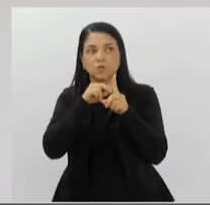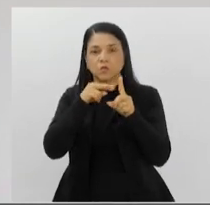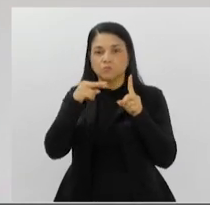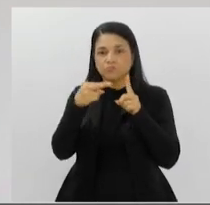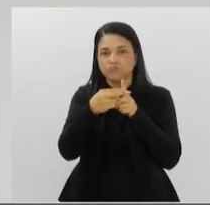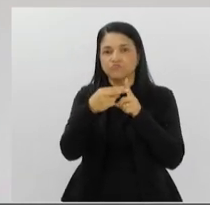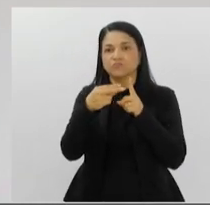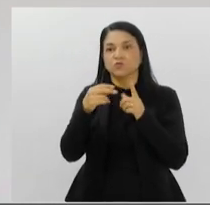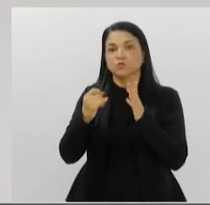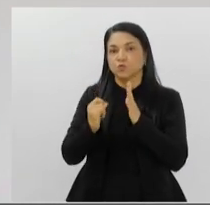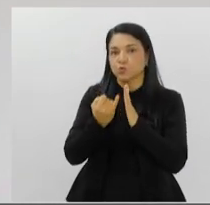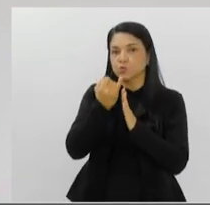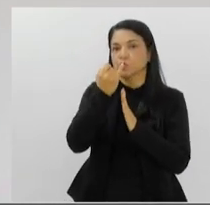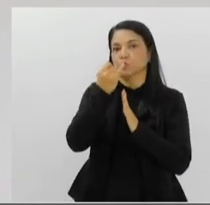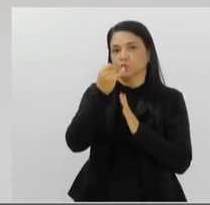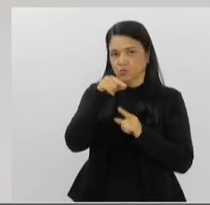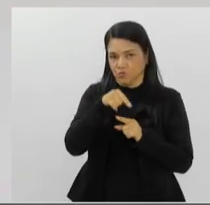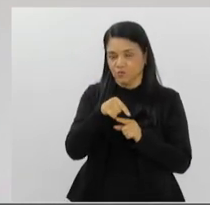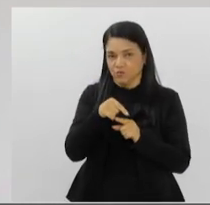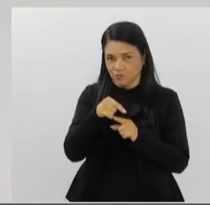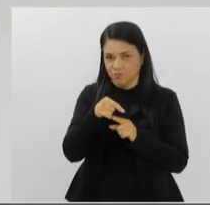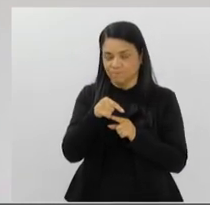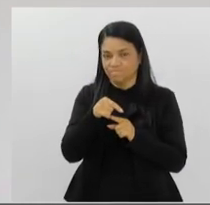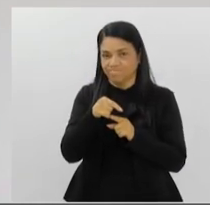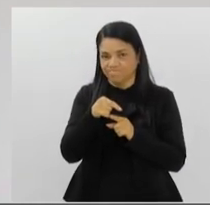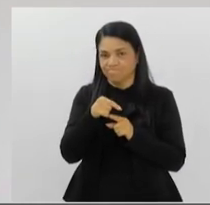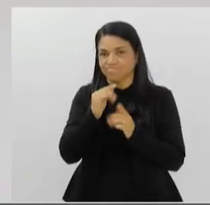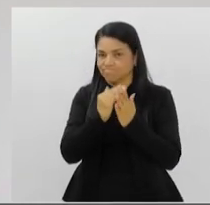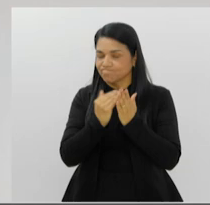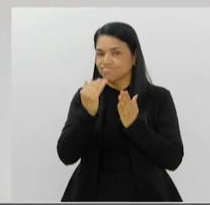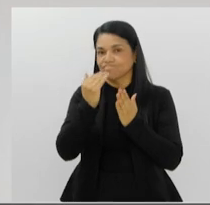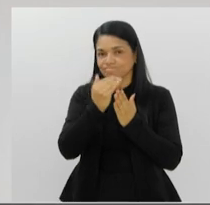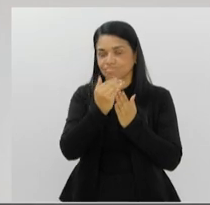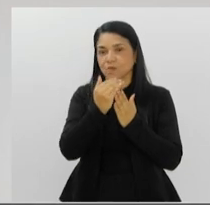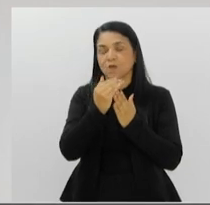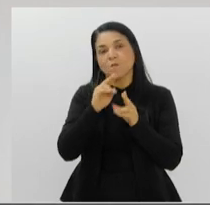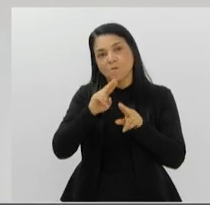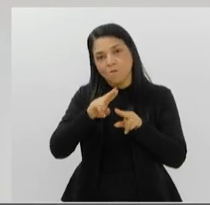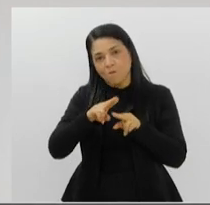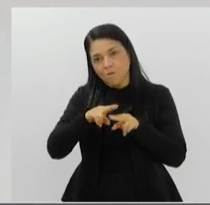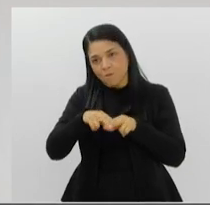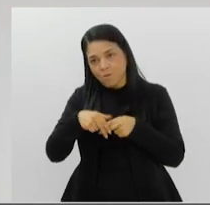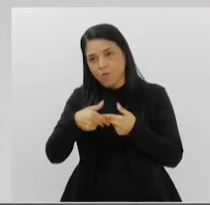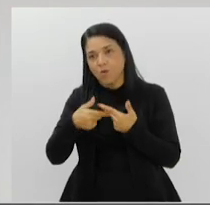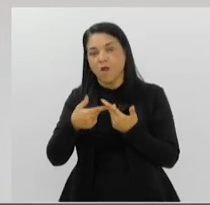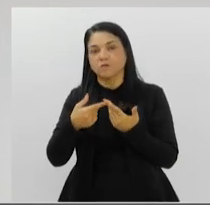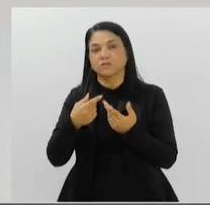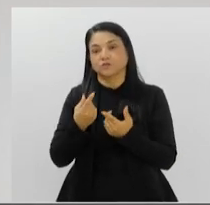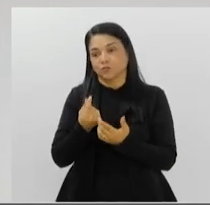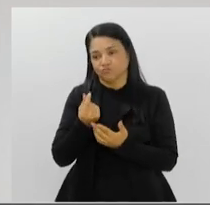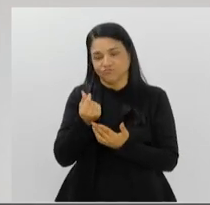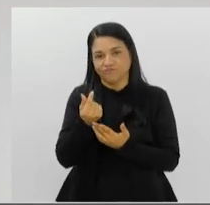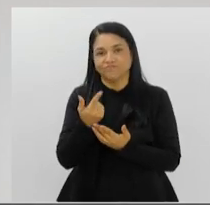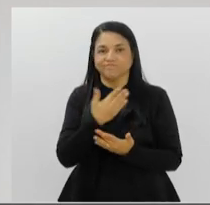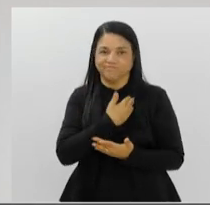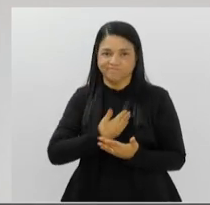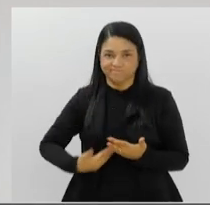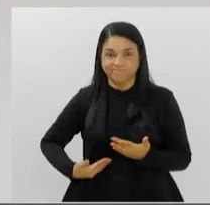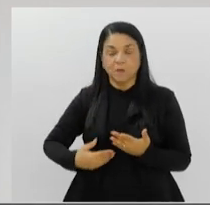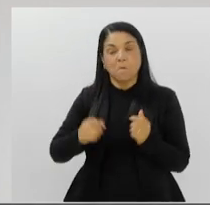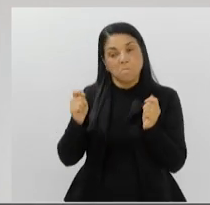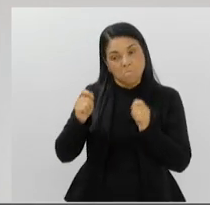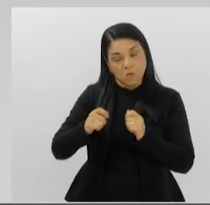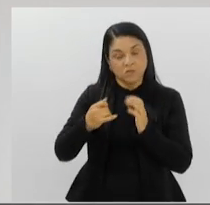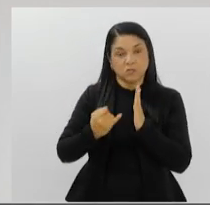dos juros devido à situação, digamos assim, econômica e financeira do governo. Pode ser que os juros aumentem e